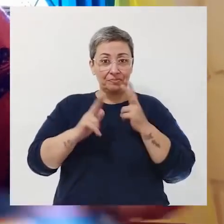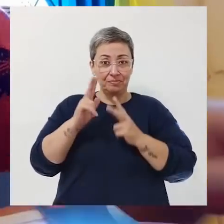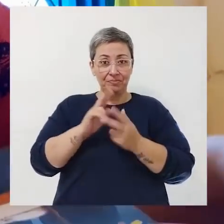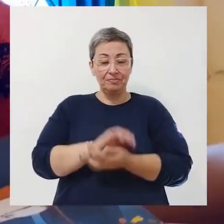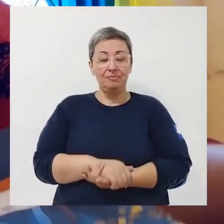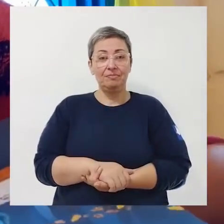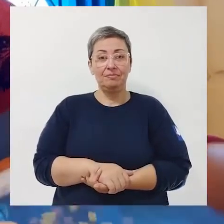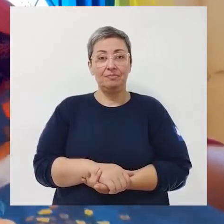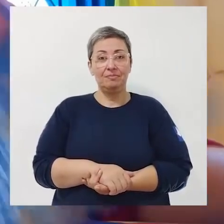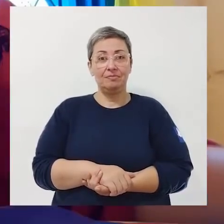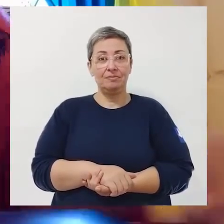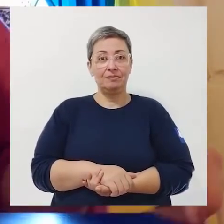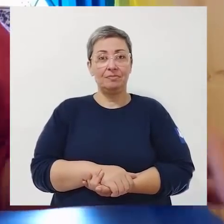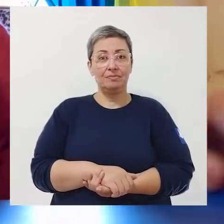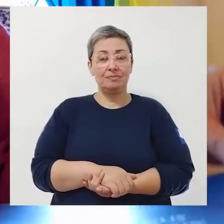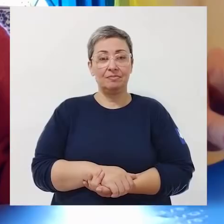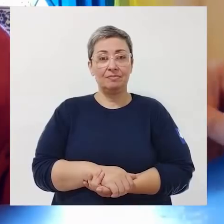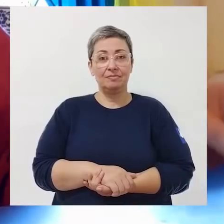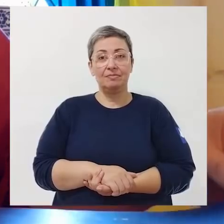Vamos ouvir estas palavras.